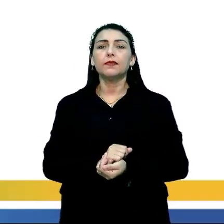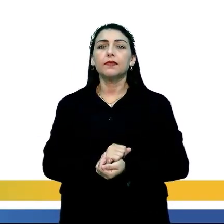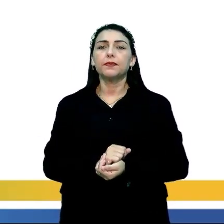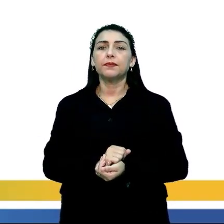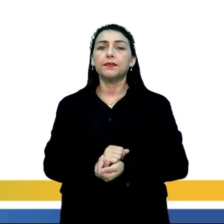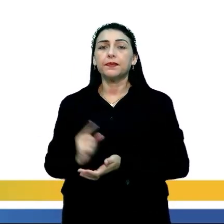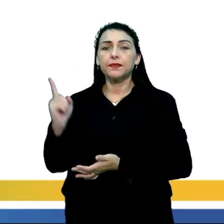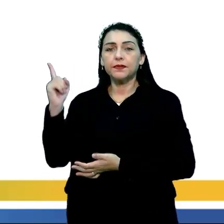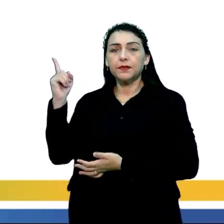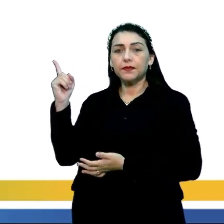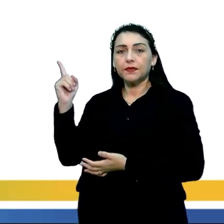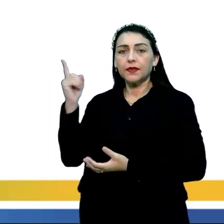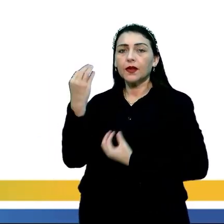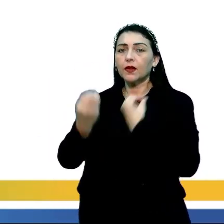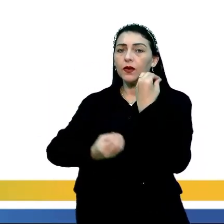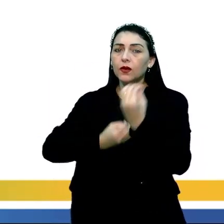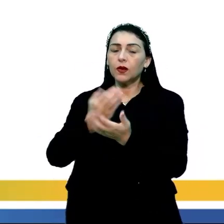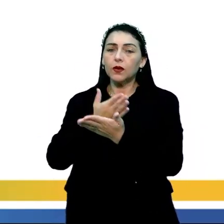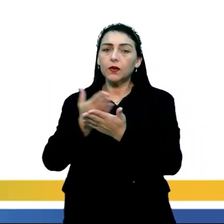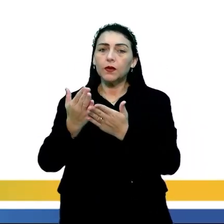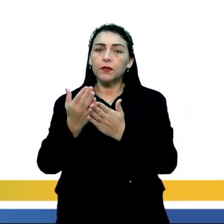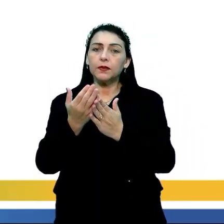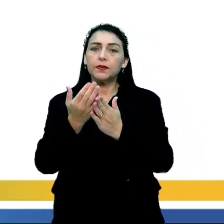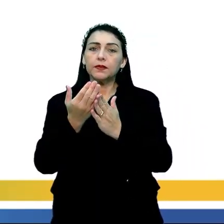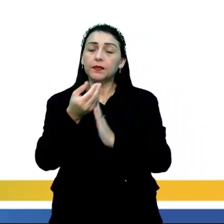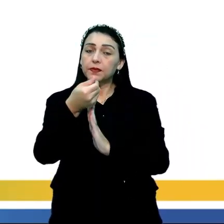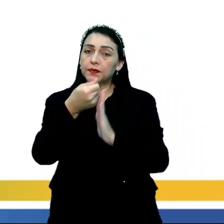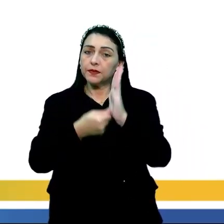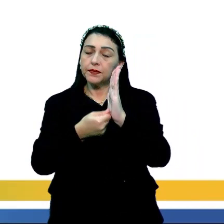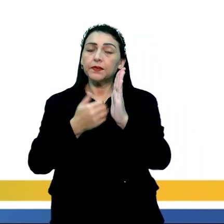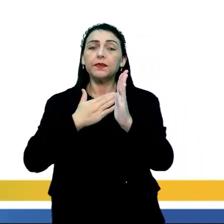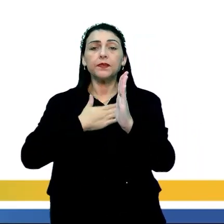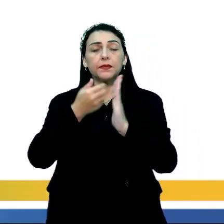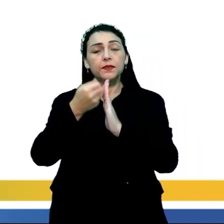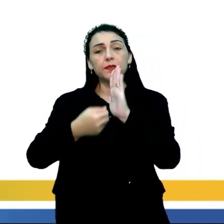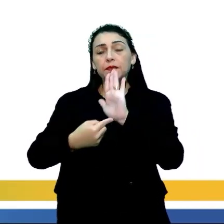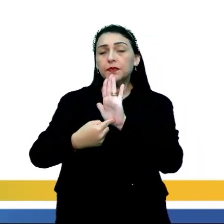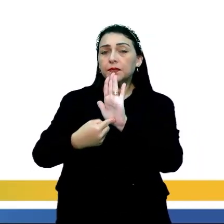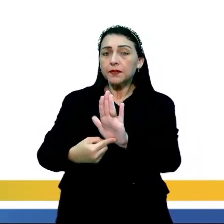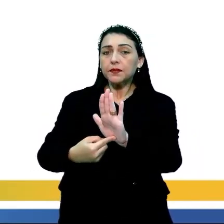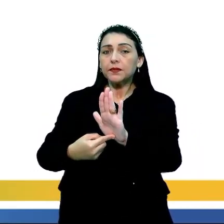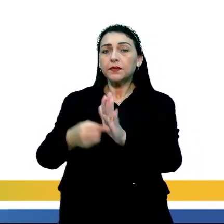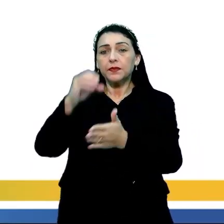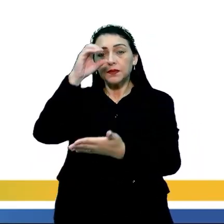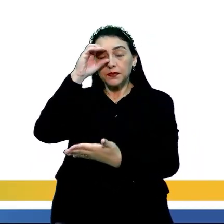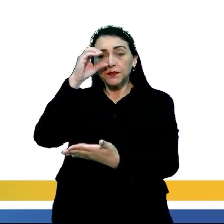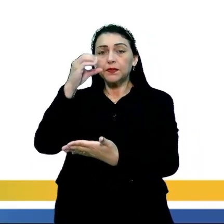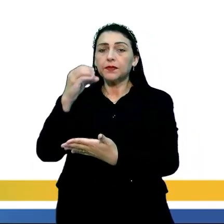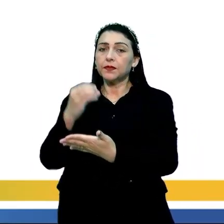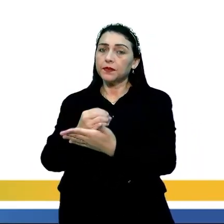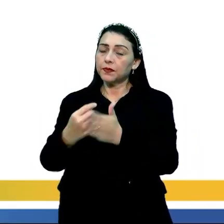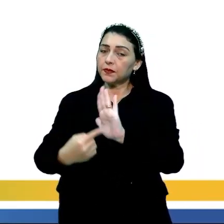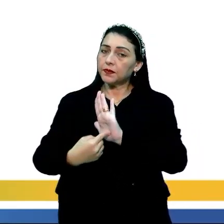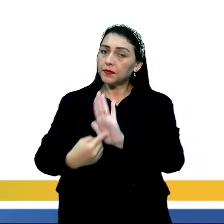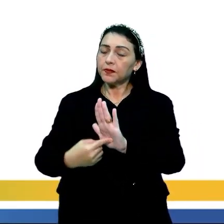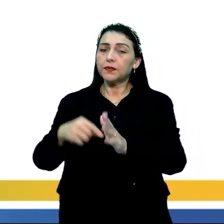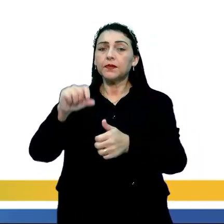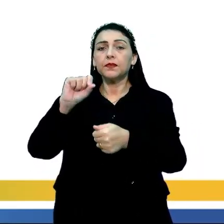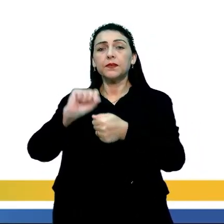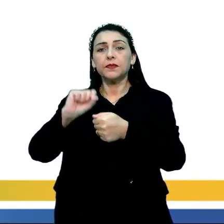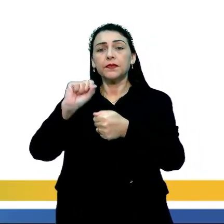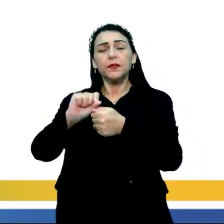E aí, assim, como começar uma redação? A minha redação eu vou apresentar a minha tese, eu vou